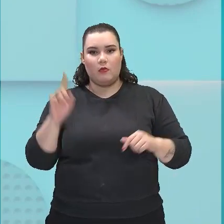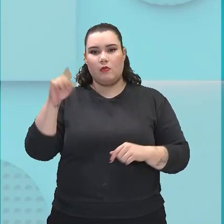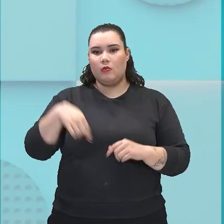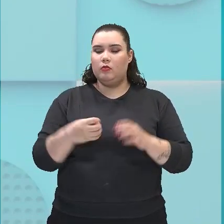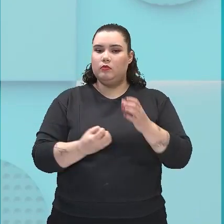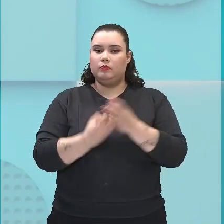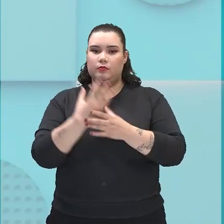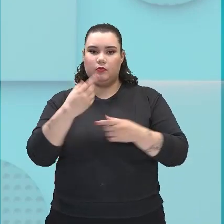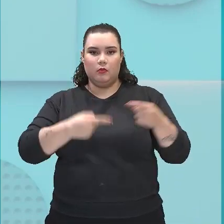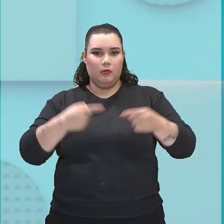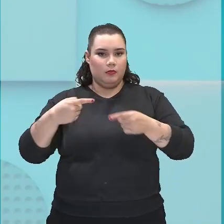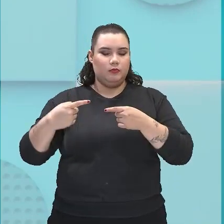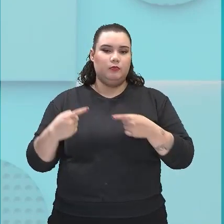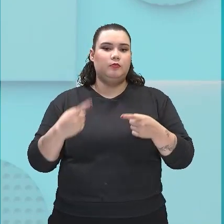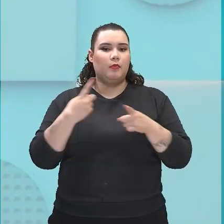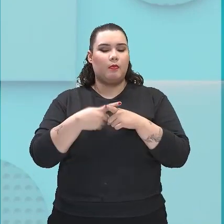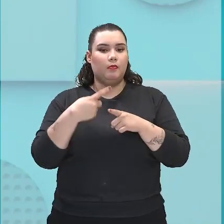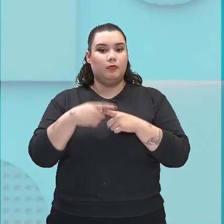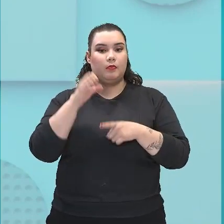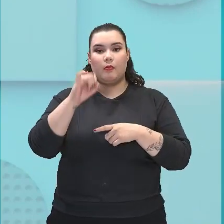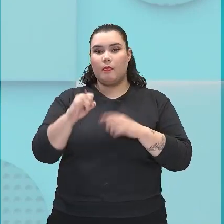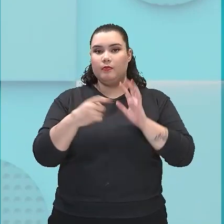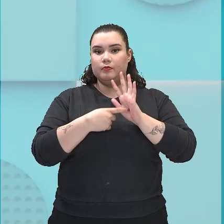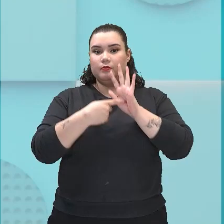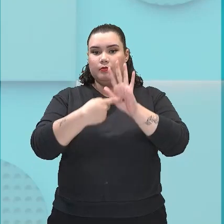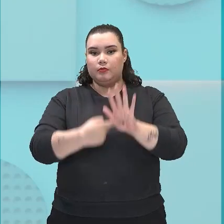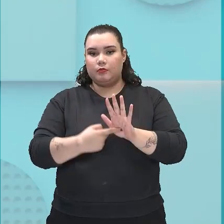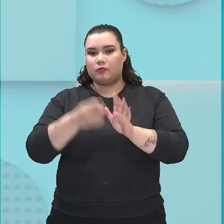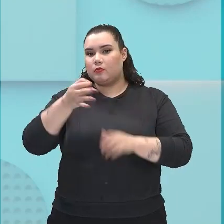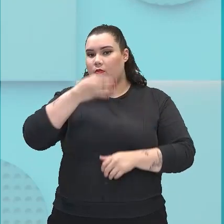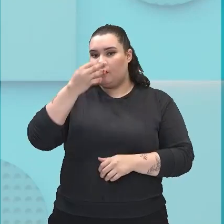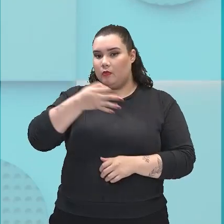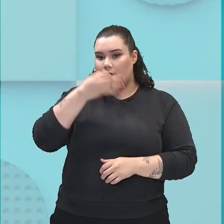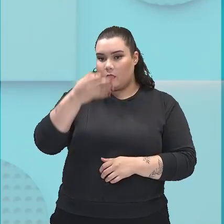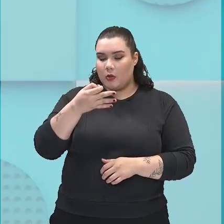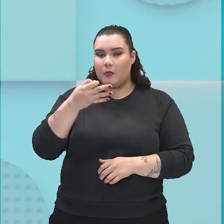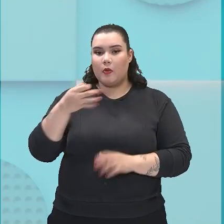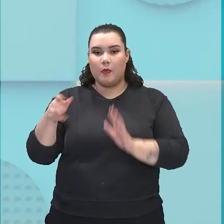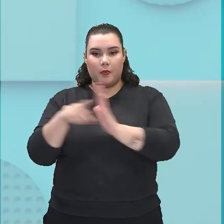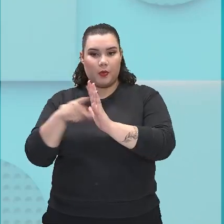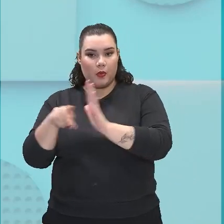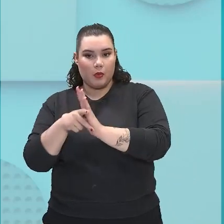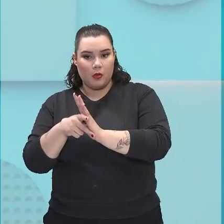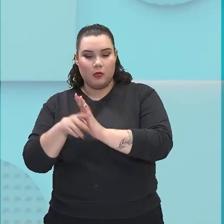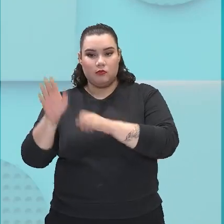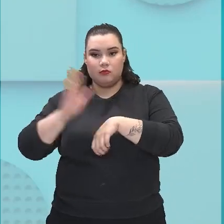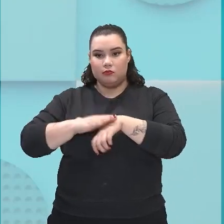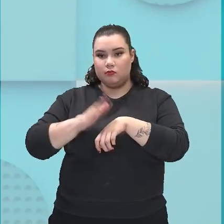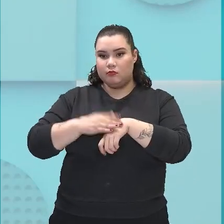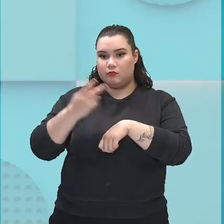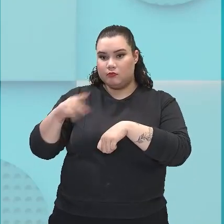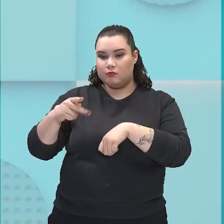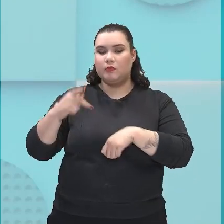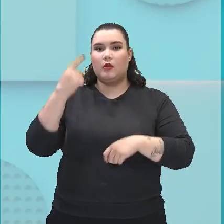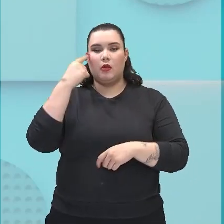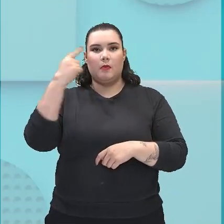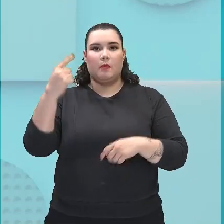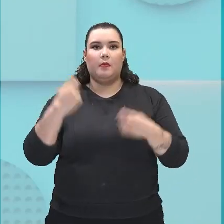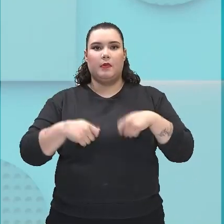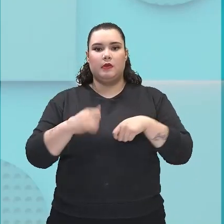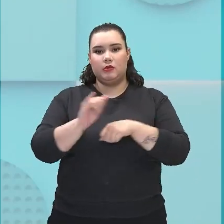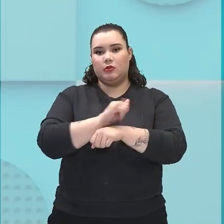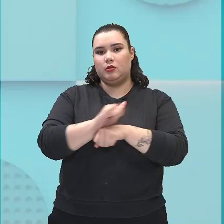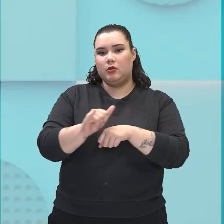geram o debate, porque ao evidenciar um ponto de vista, uma ideia, forma como você pensa, você precisa